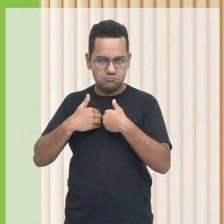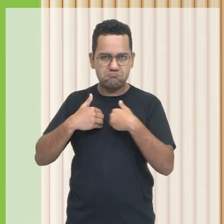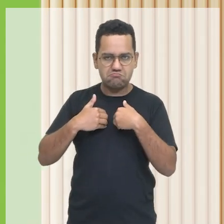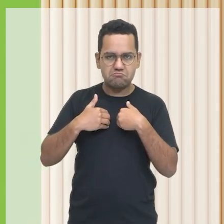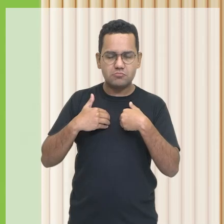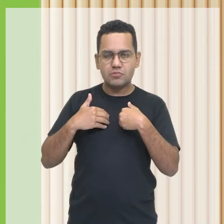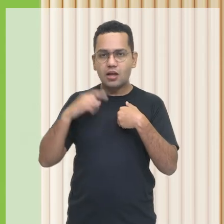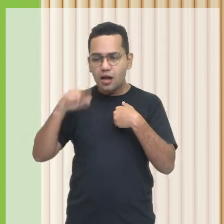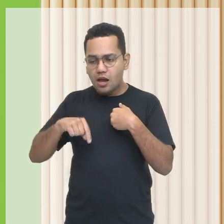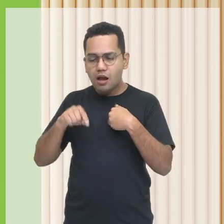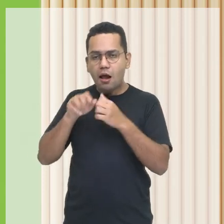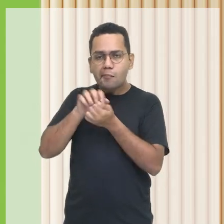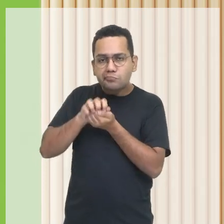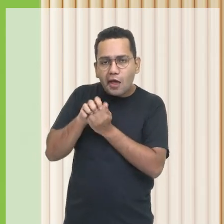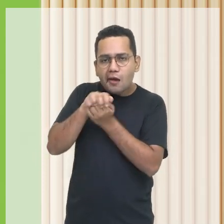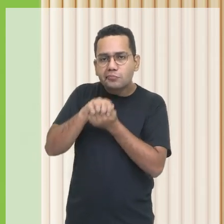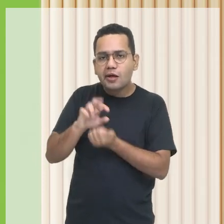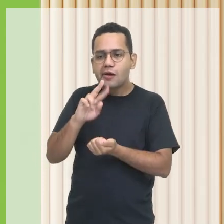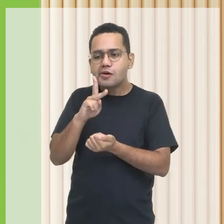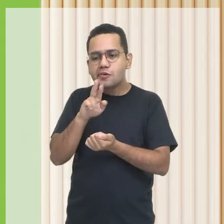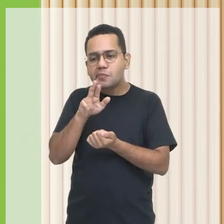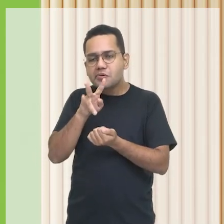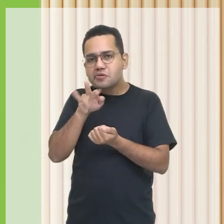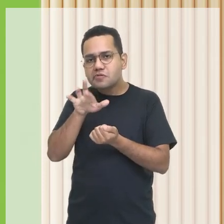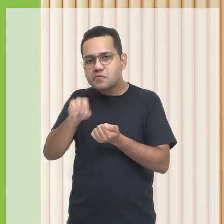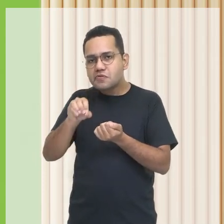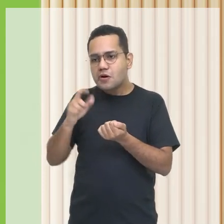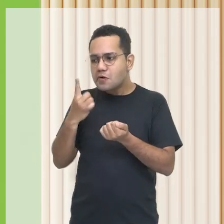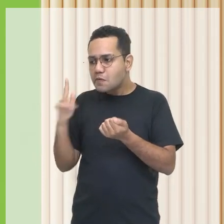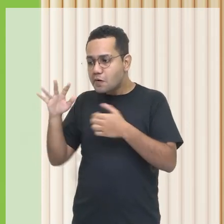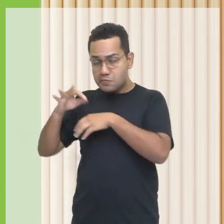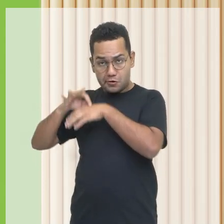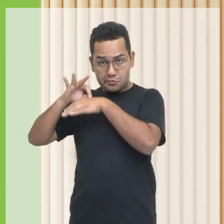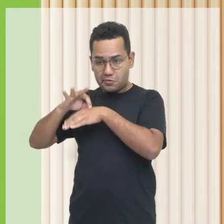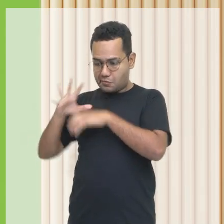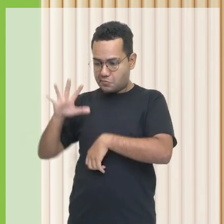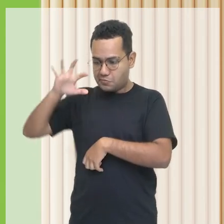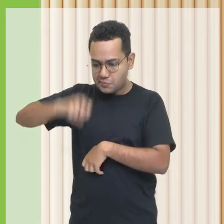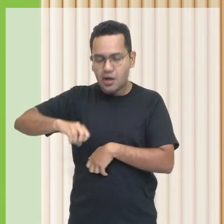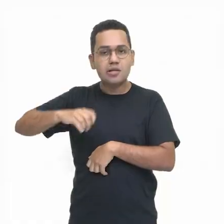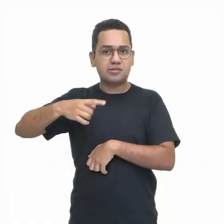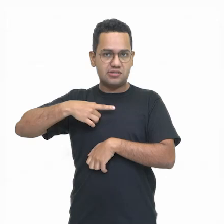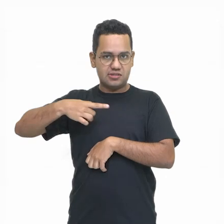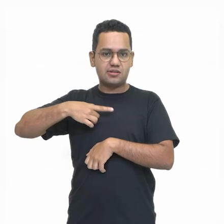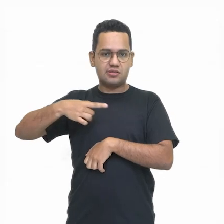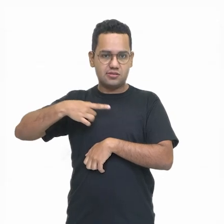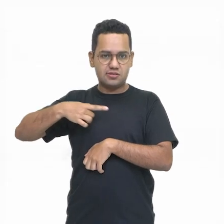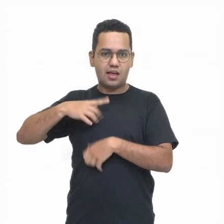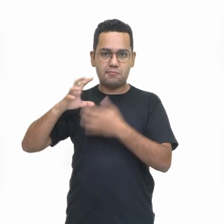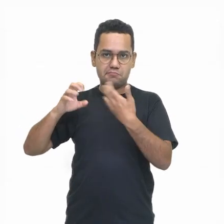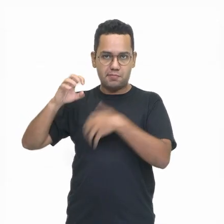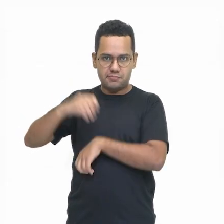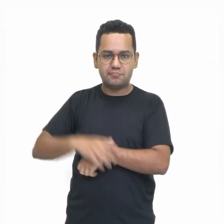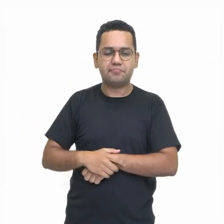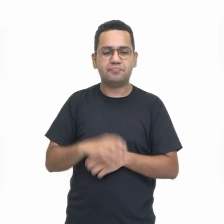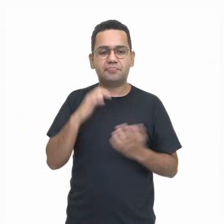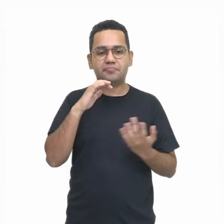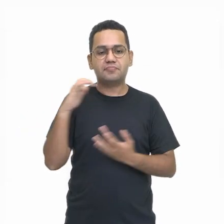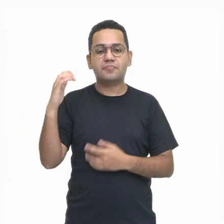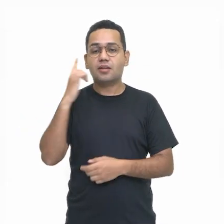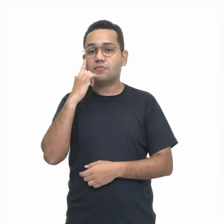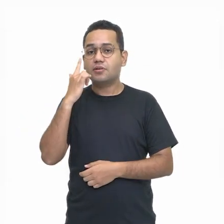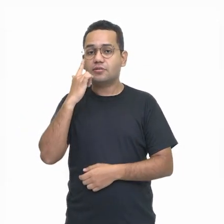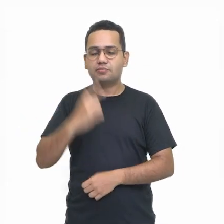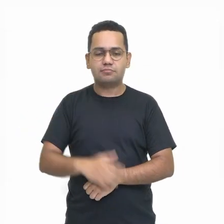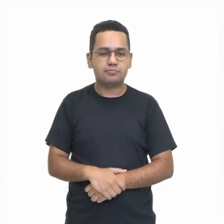uma relação trófica, um nível trófico. Vamos ver aí neste exemplo de uma área de campo,